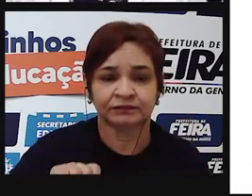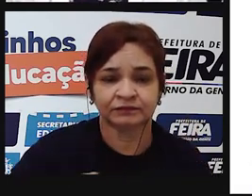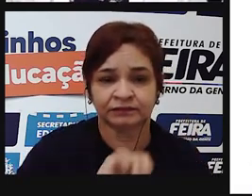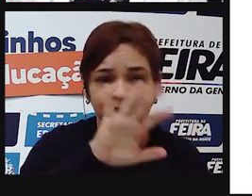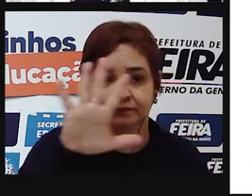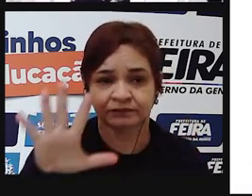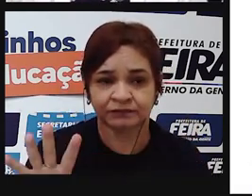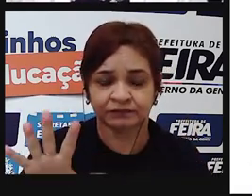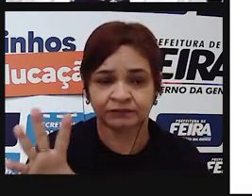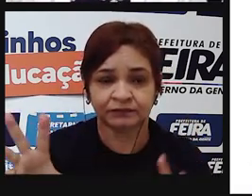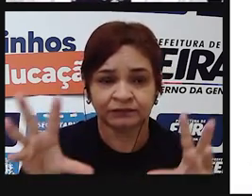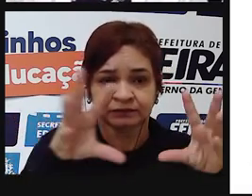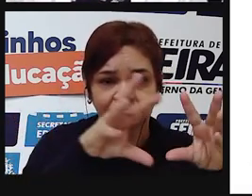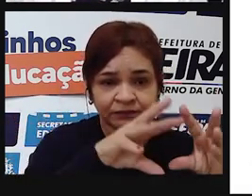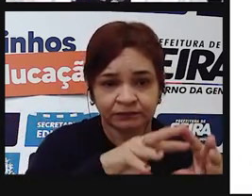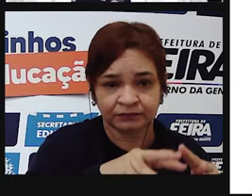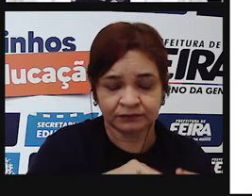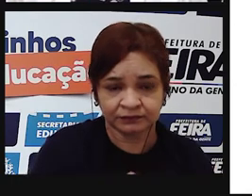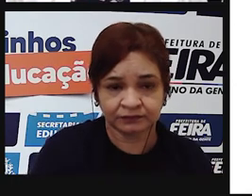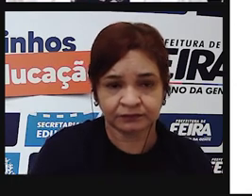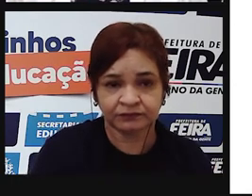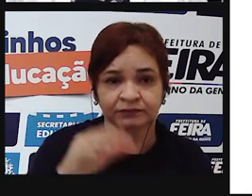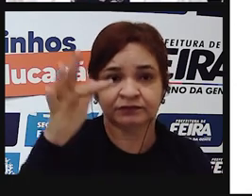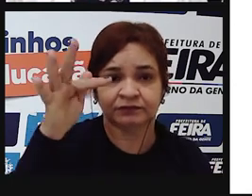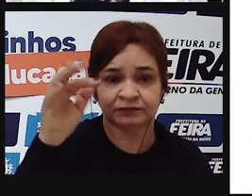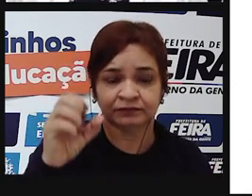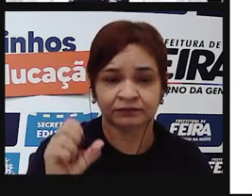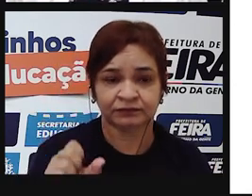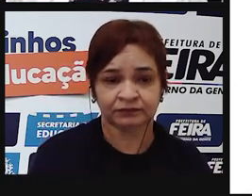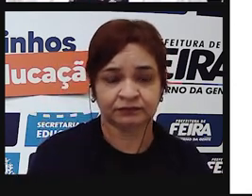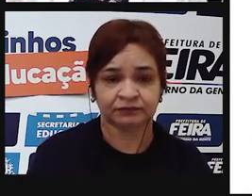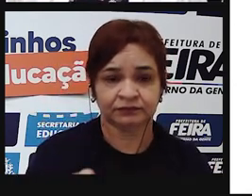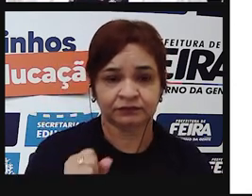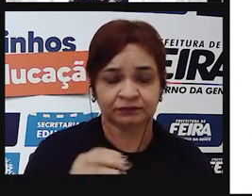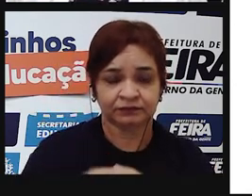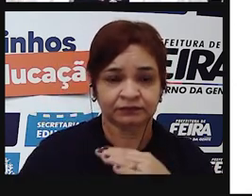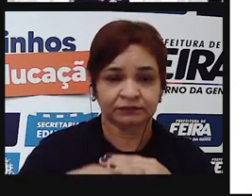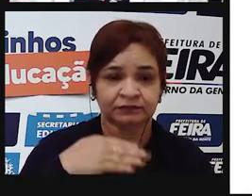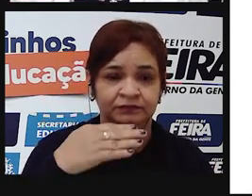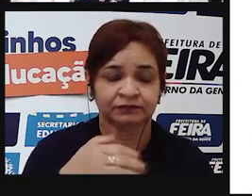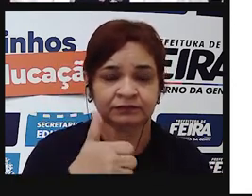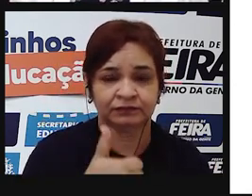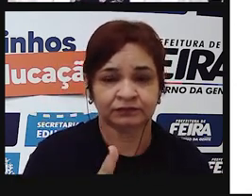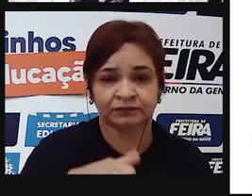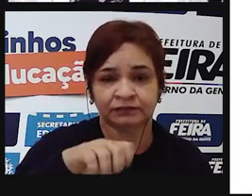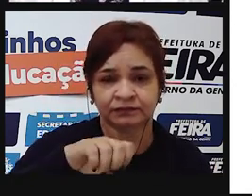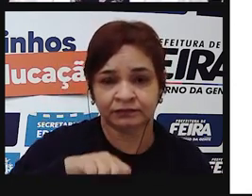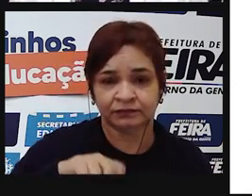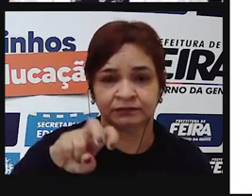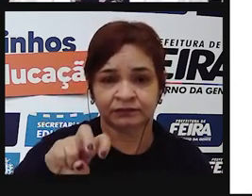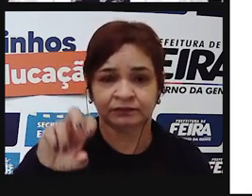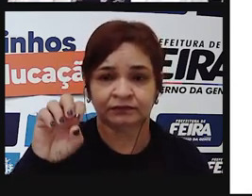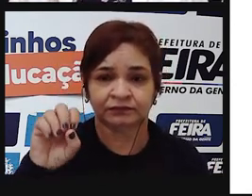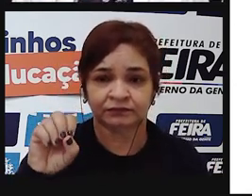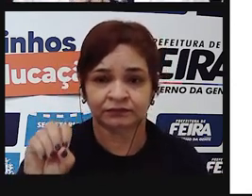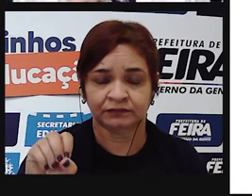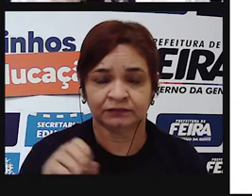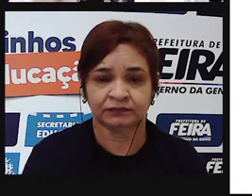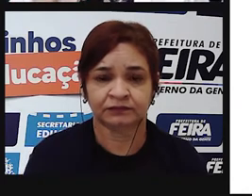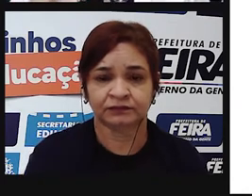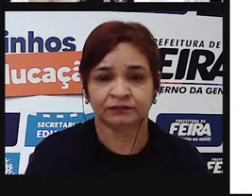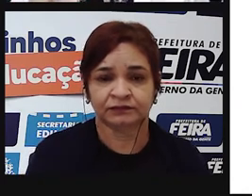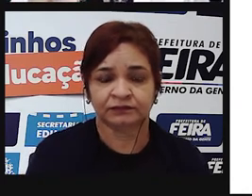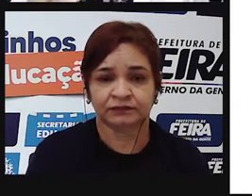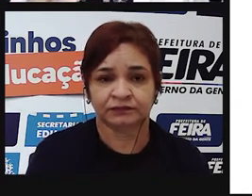a ocupação urbana de Feira de Santana ao longo da década de 1950. E aí